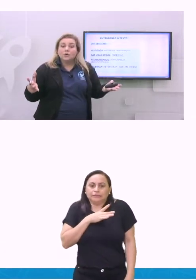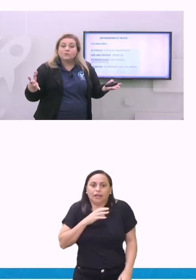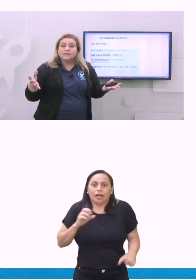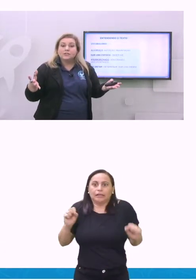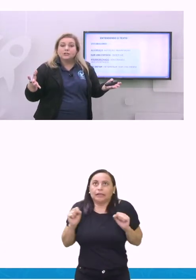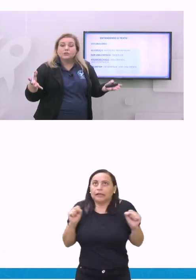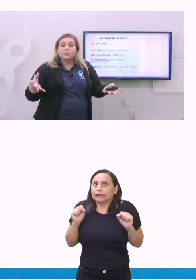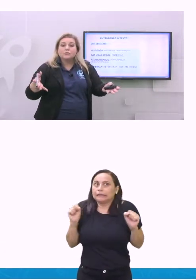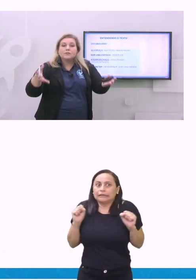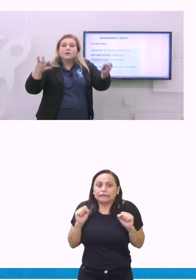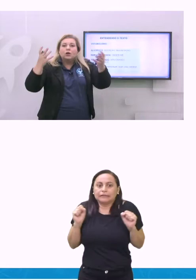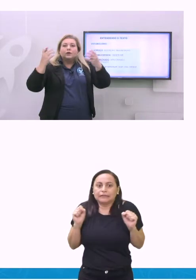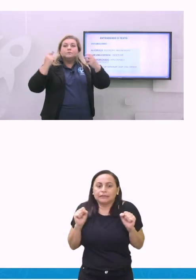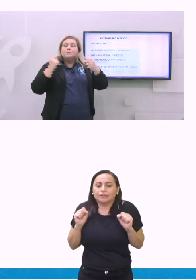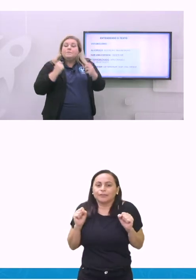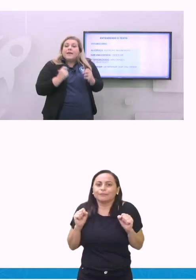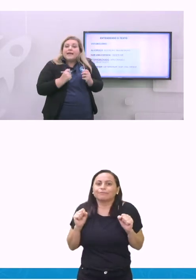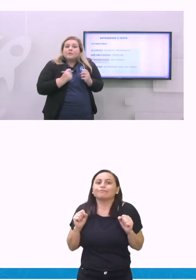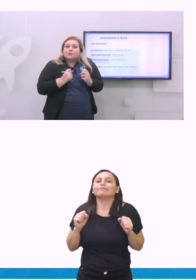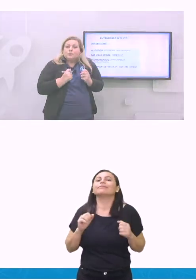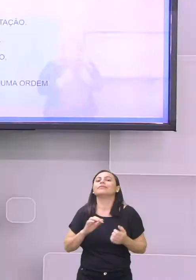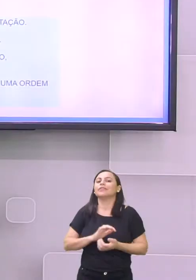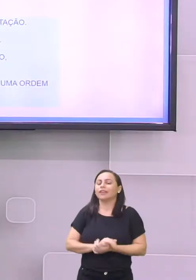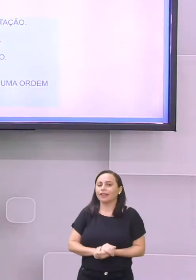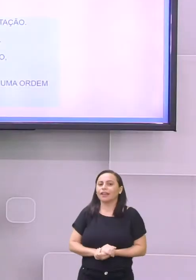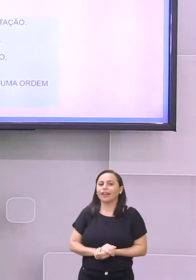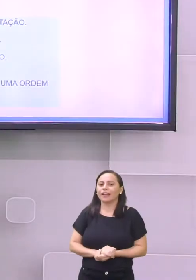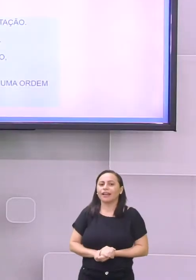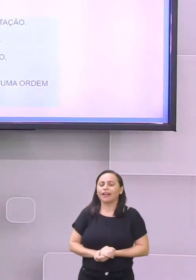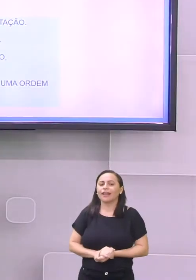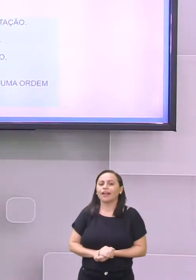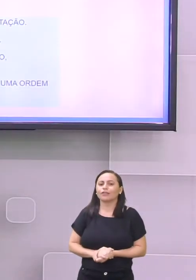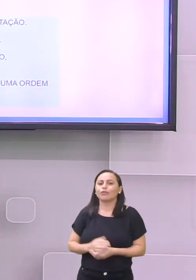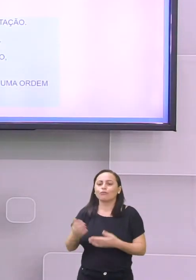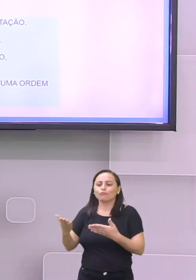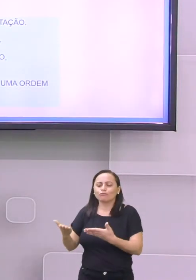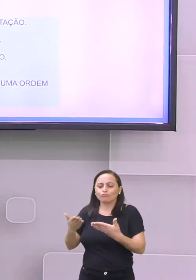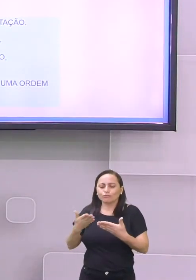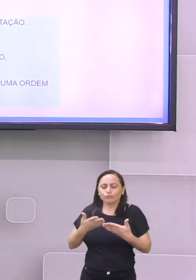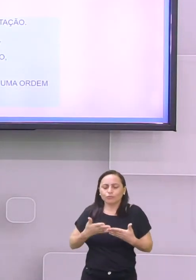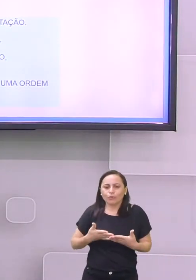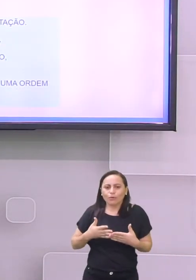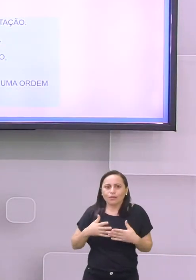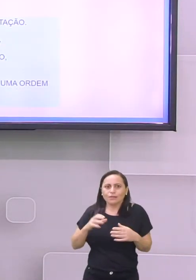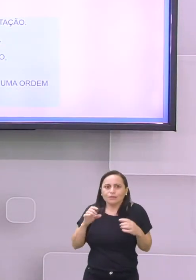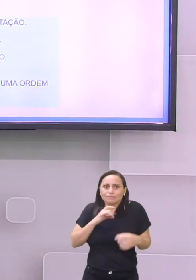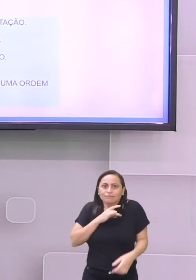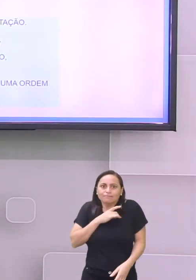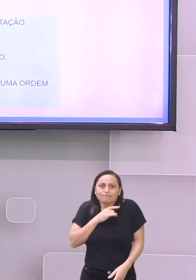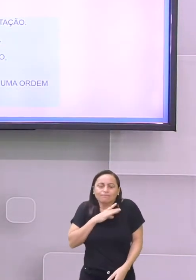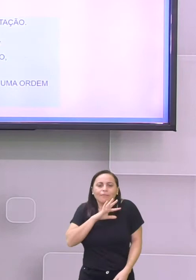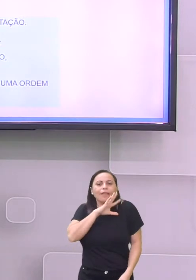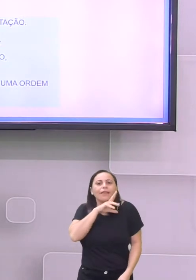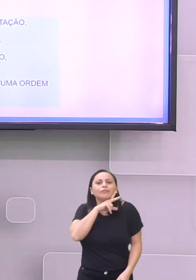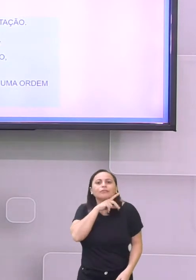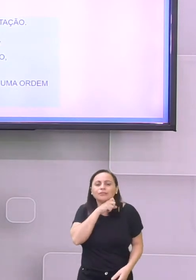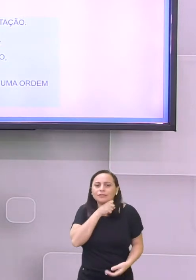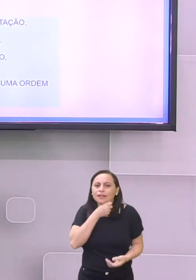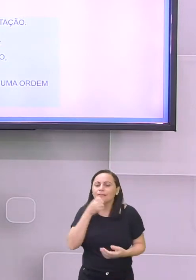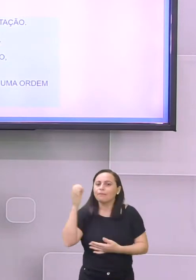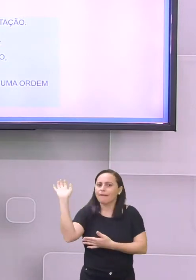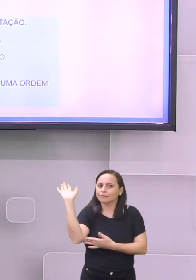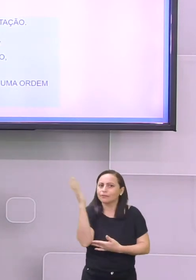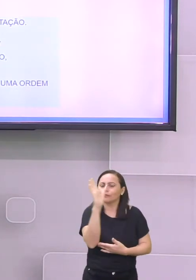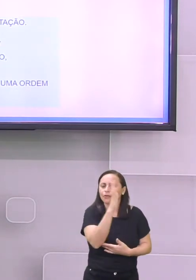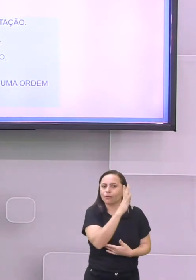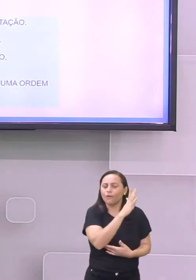amedrontando, ou seja, trouxe medo, né? Aterrorizou os animais ali daquela floresta, aquela notícia